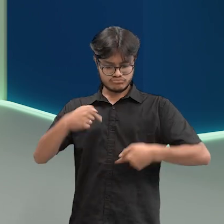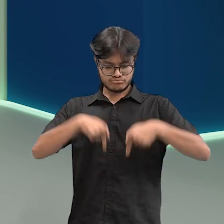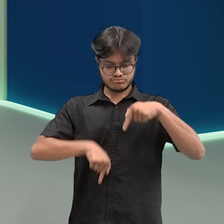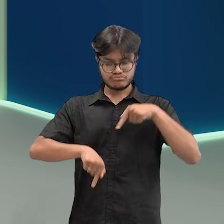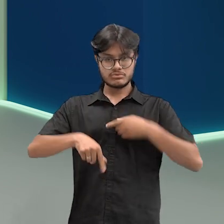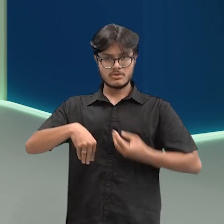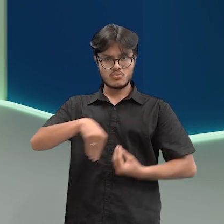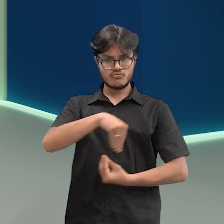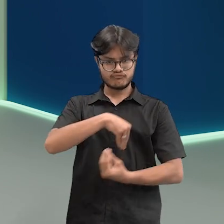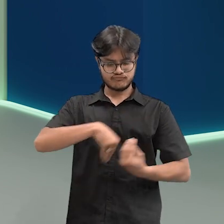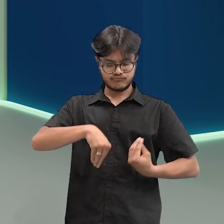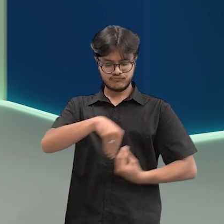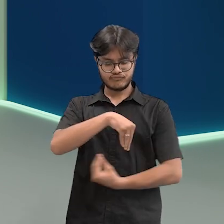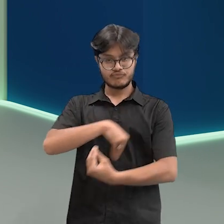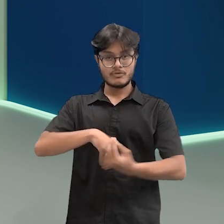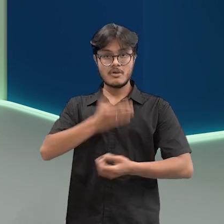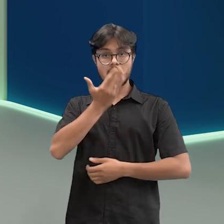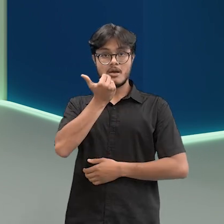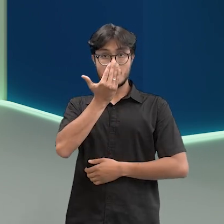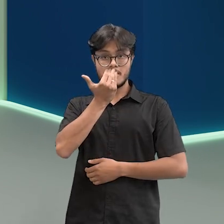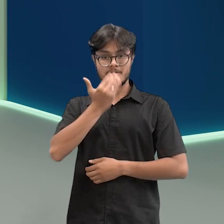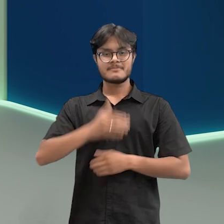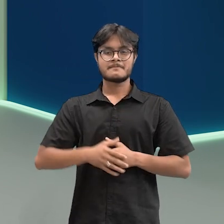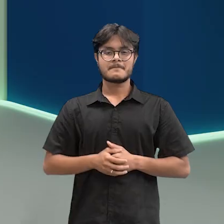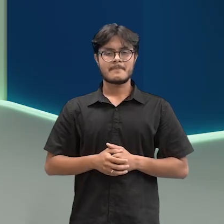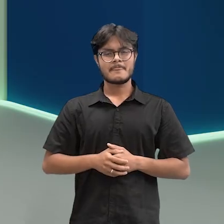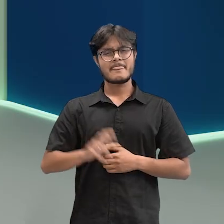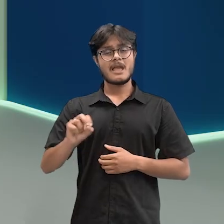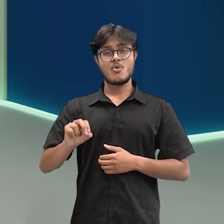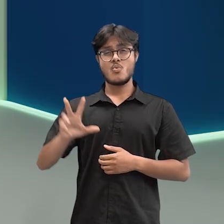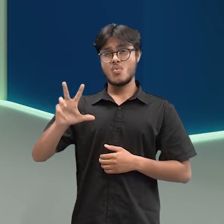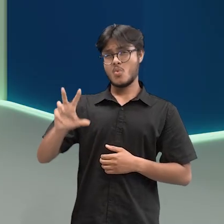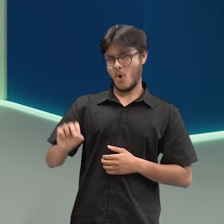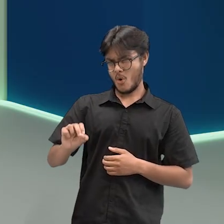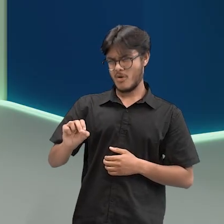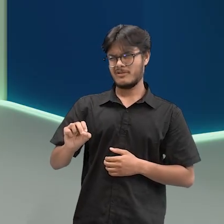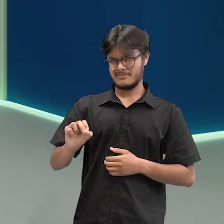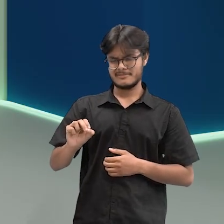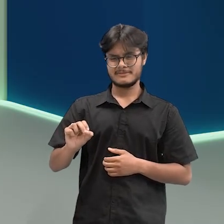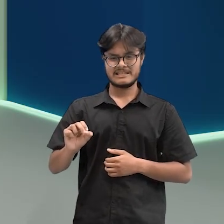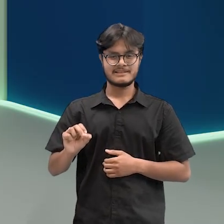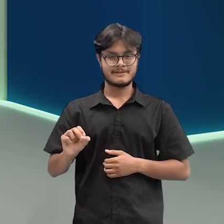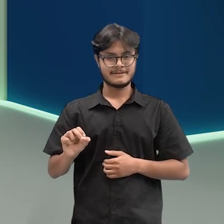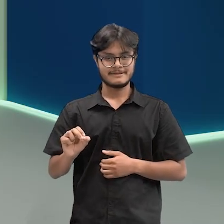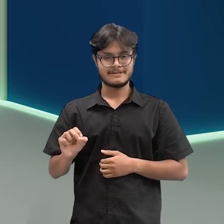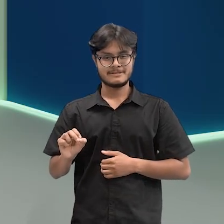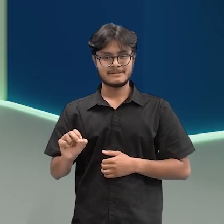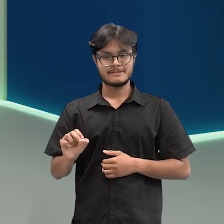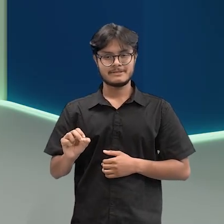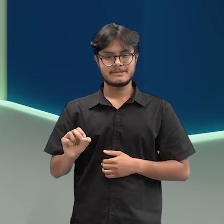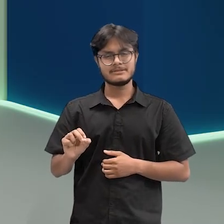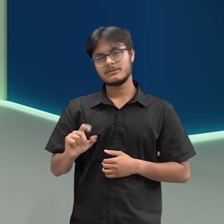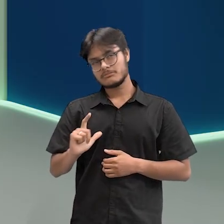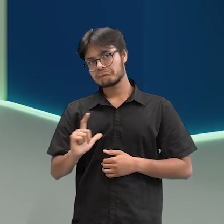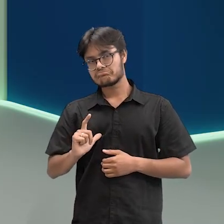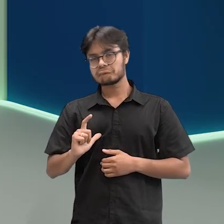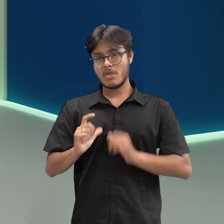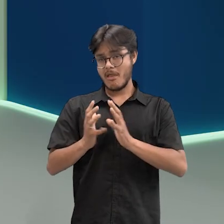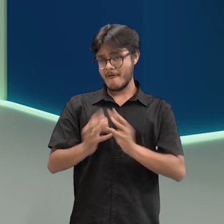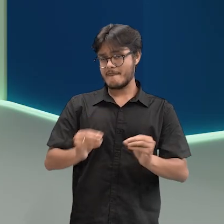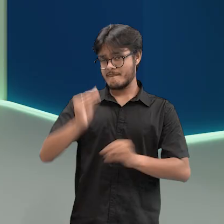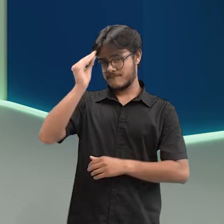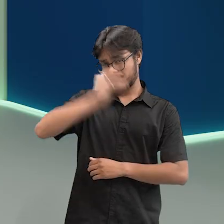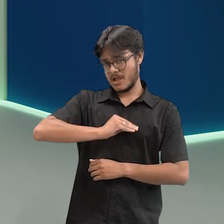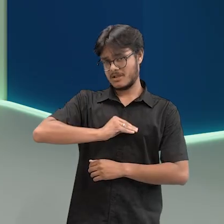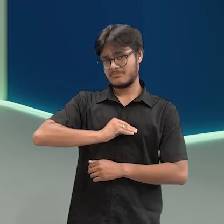digestório. Já ali, os ovos da Taenia saginata, elas são mais sensíveis e